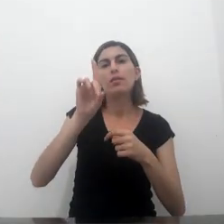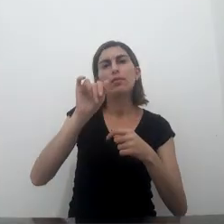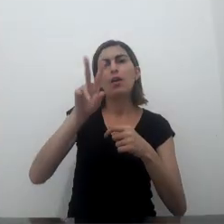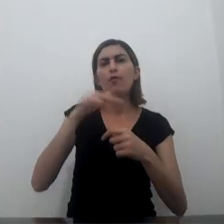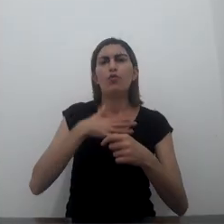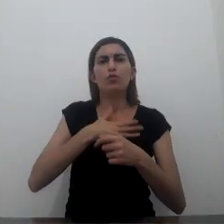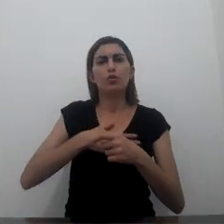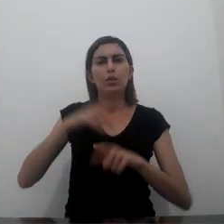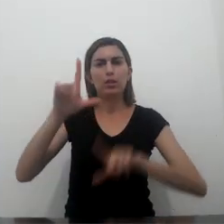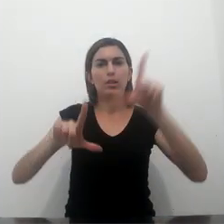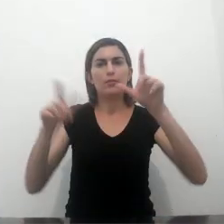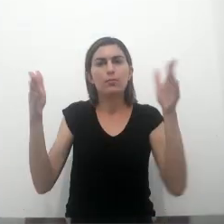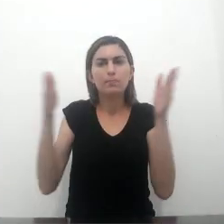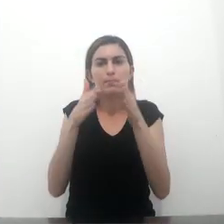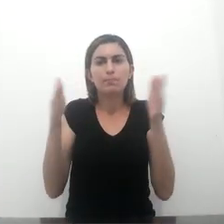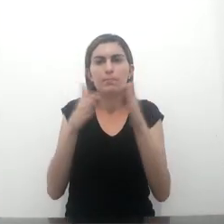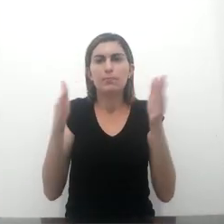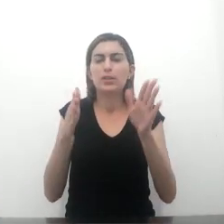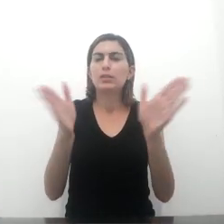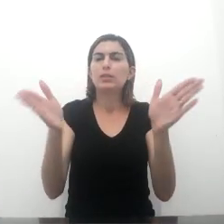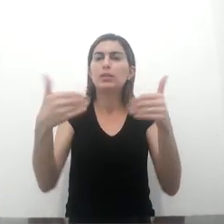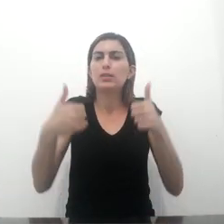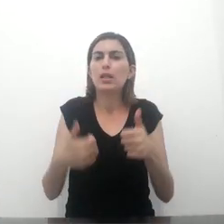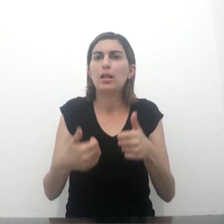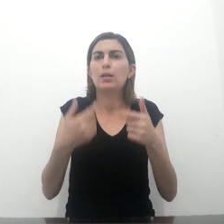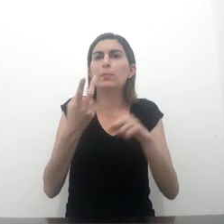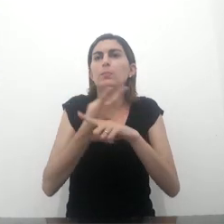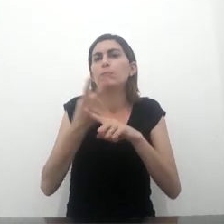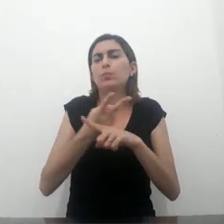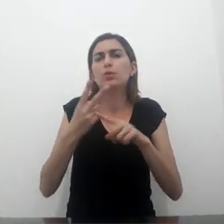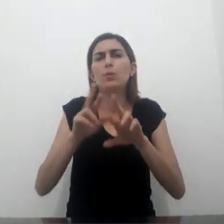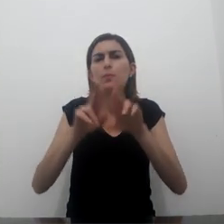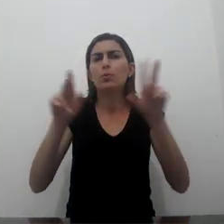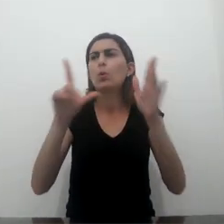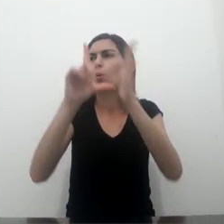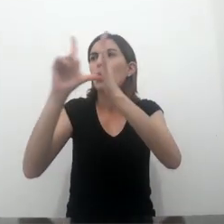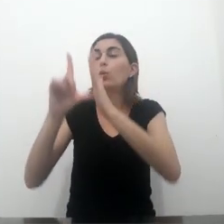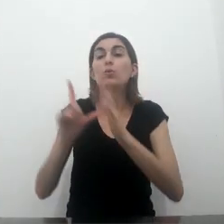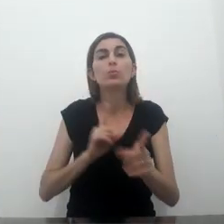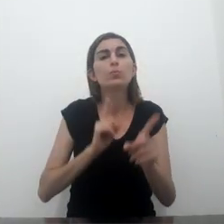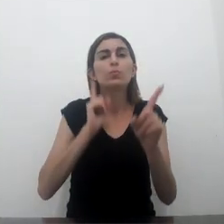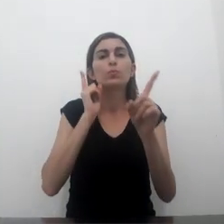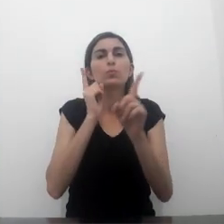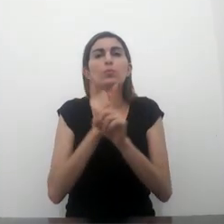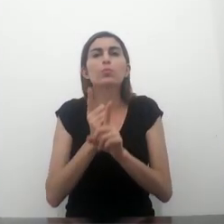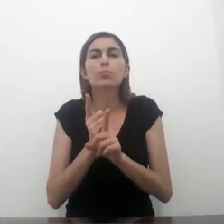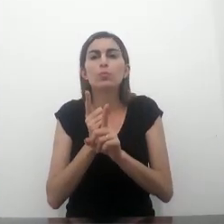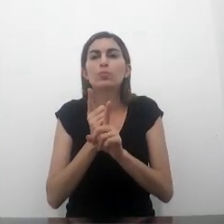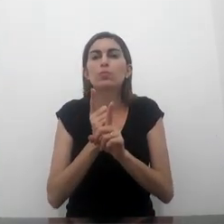Dalva gostaria de ter uma televisão pequena em sua sala e procurando em diversas lojas